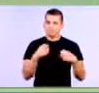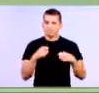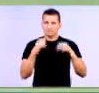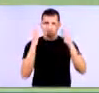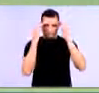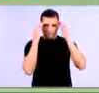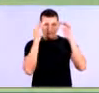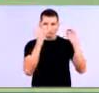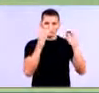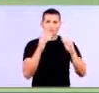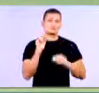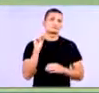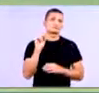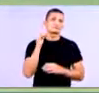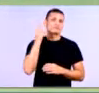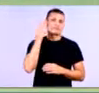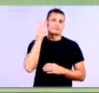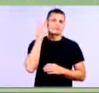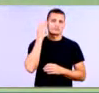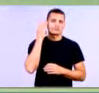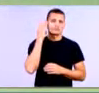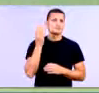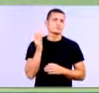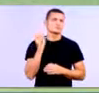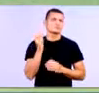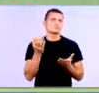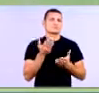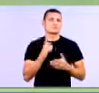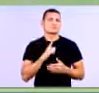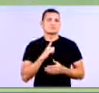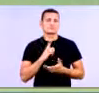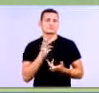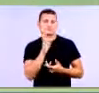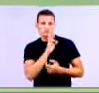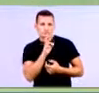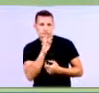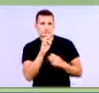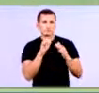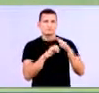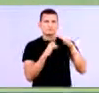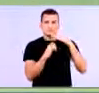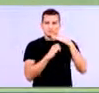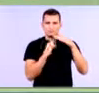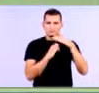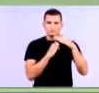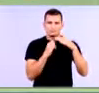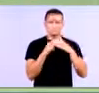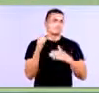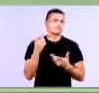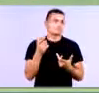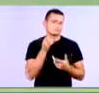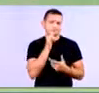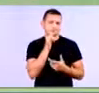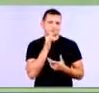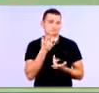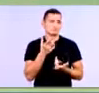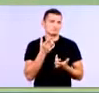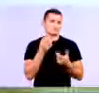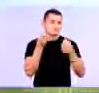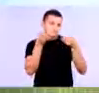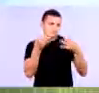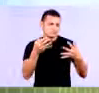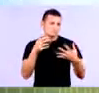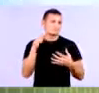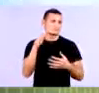obedecido. O que é mais comum? O que a gente observa muito nas empresas? Vou dar um exemplo que eu acho que, para quem trabalha, já passa